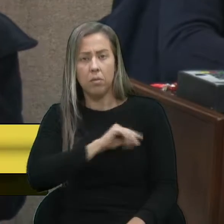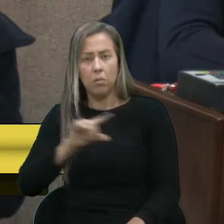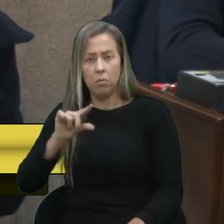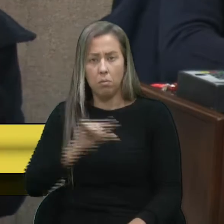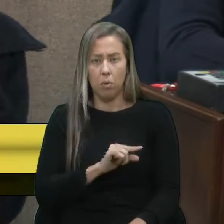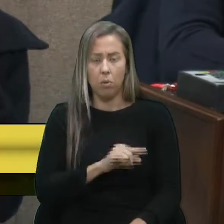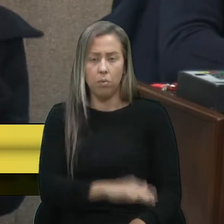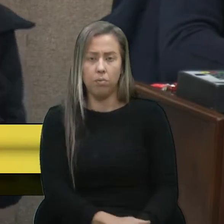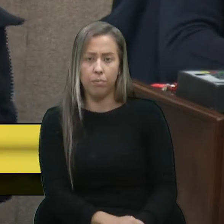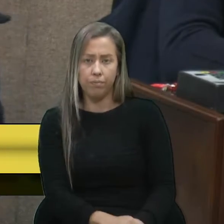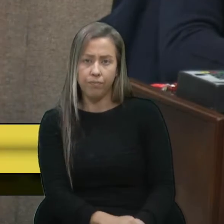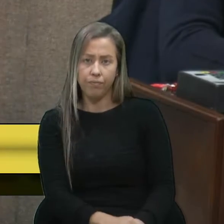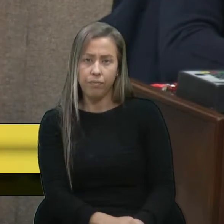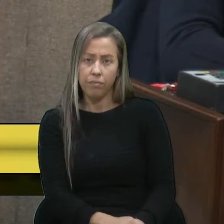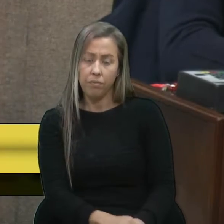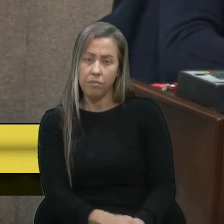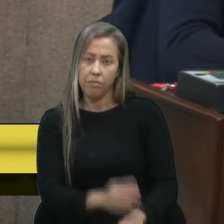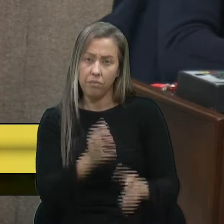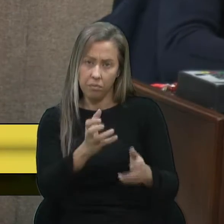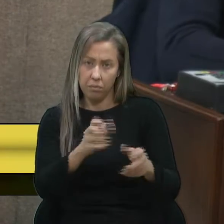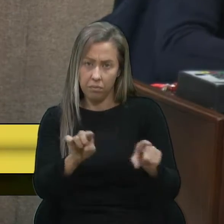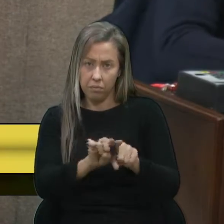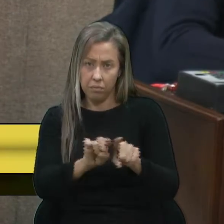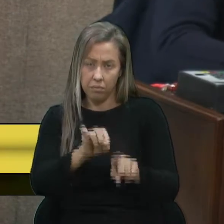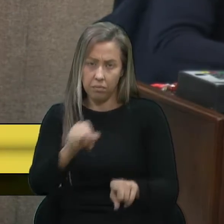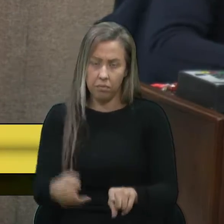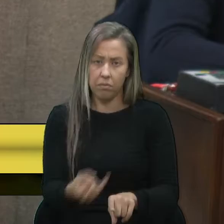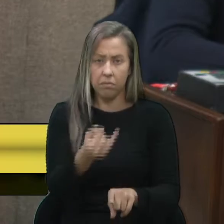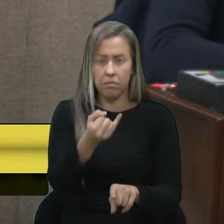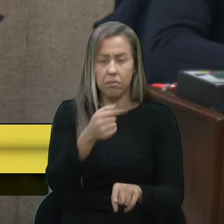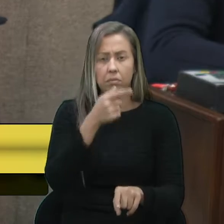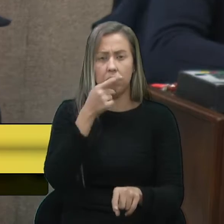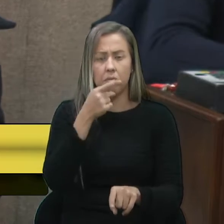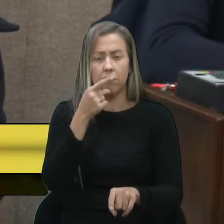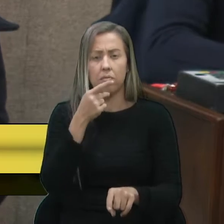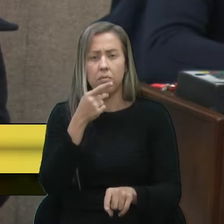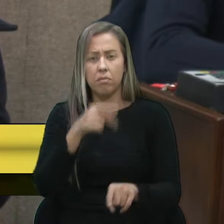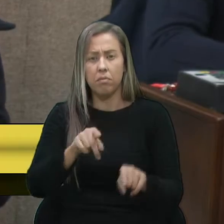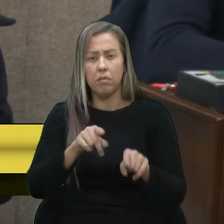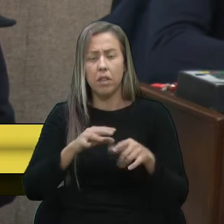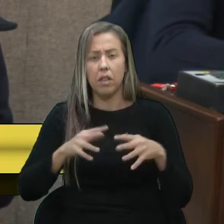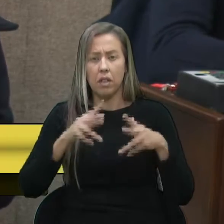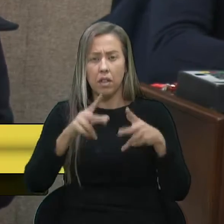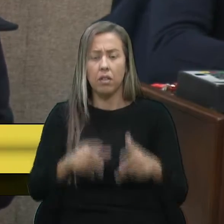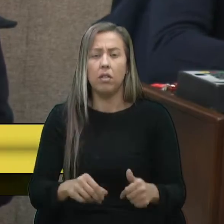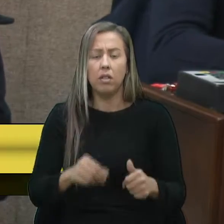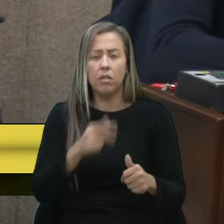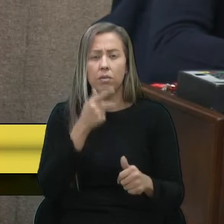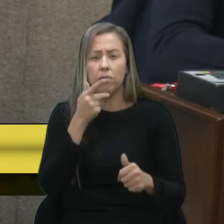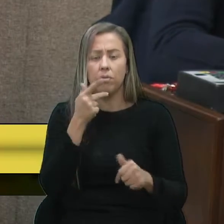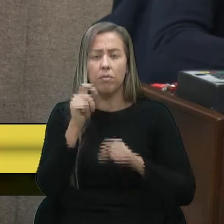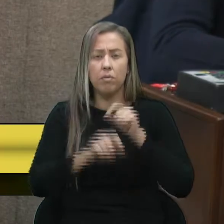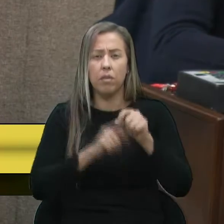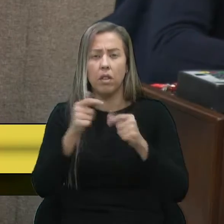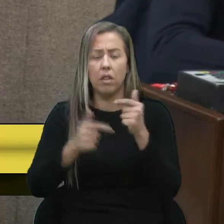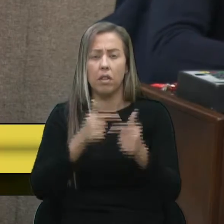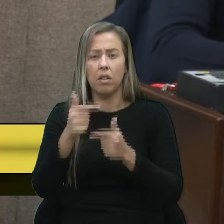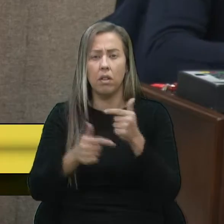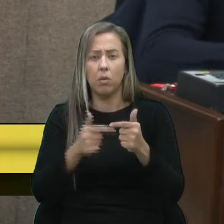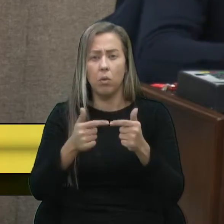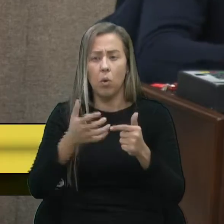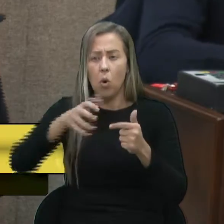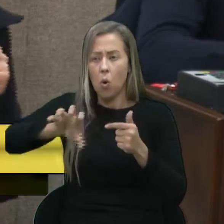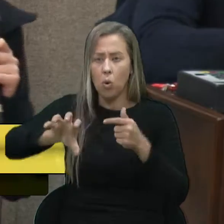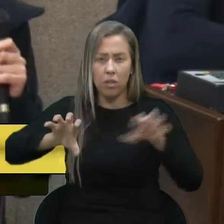pouco. E eu quero aqui também aproveitar e falar nisso de não colocar o trabalhador um contra